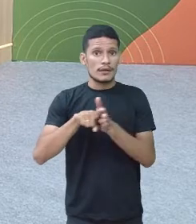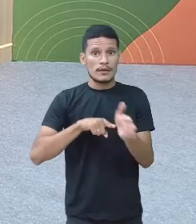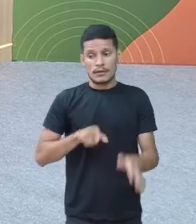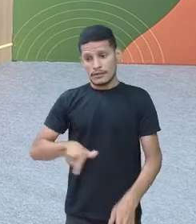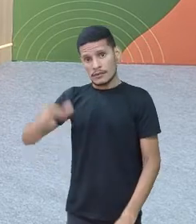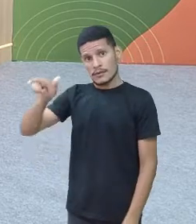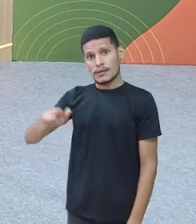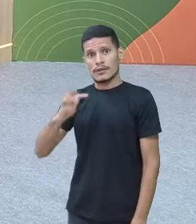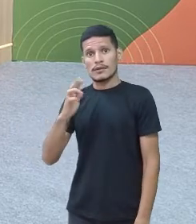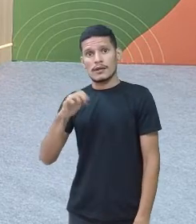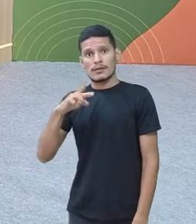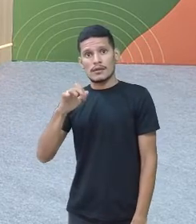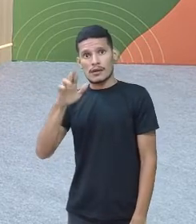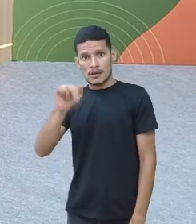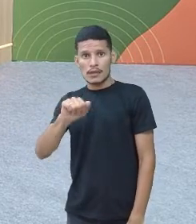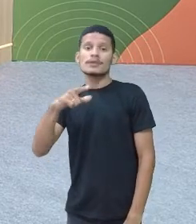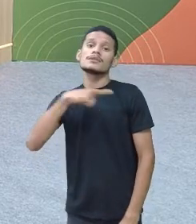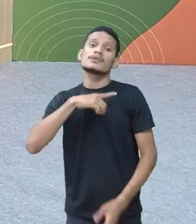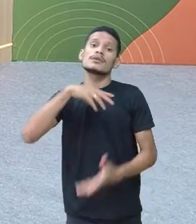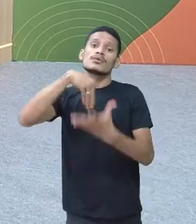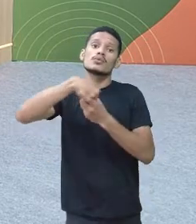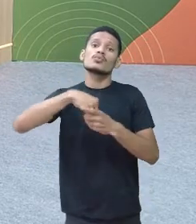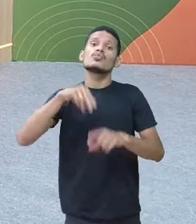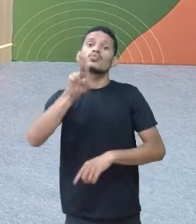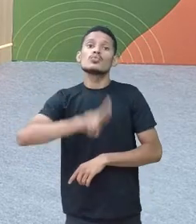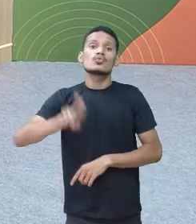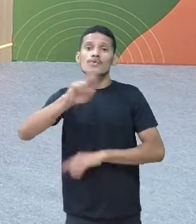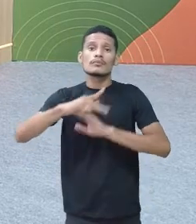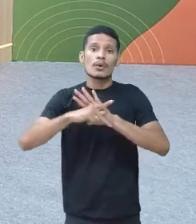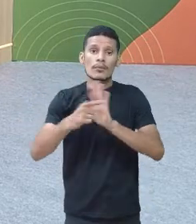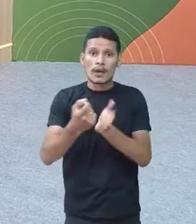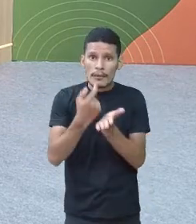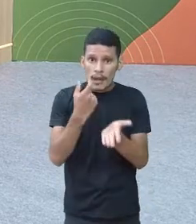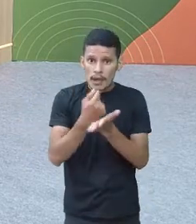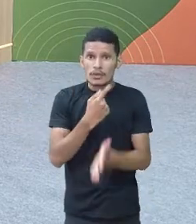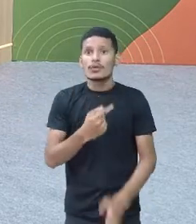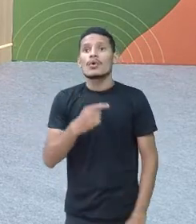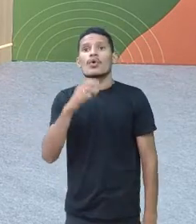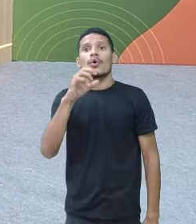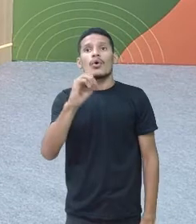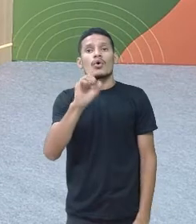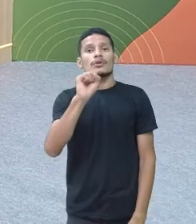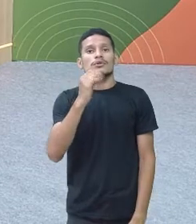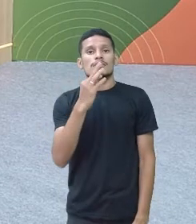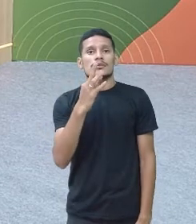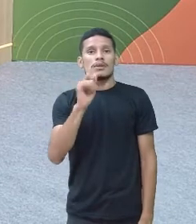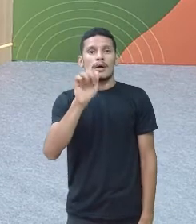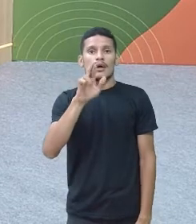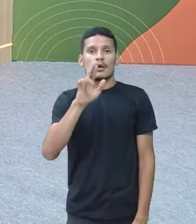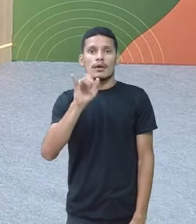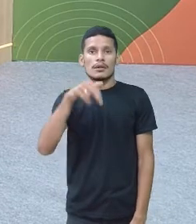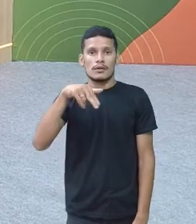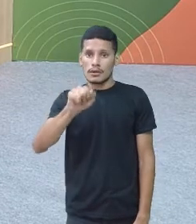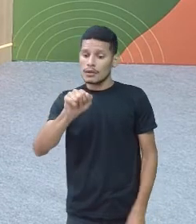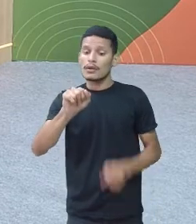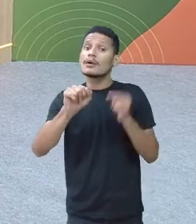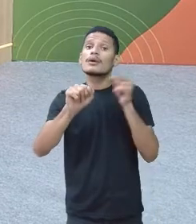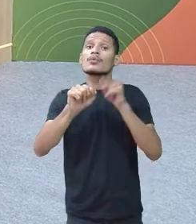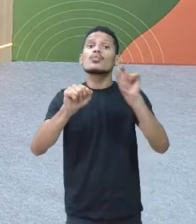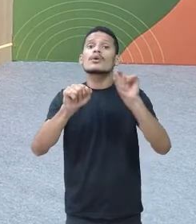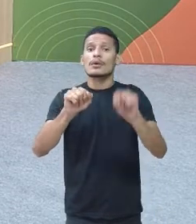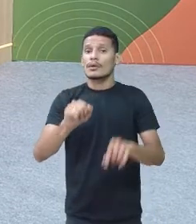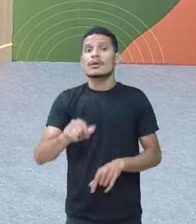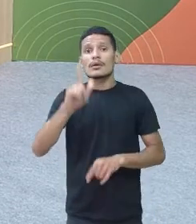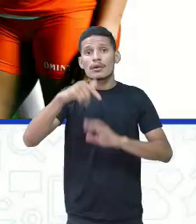Tandara tinha constando o uso de uma substância chamada ostarina. Essa